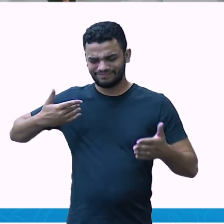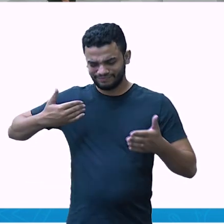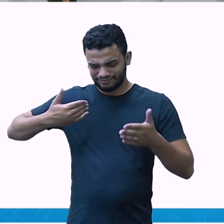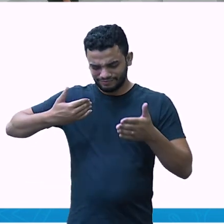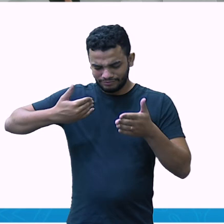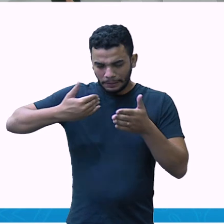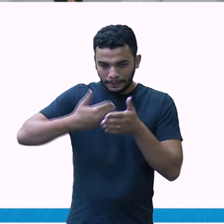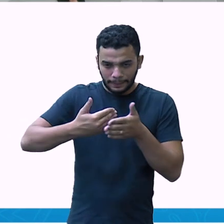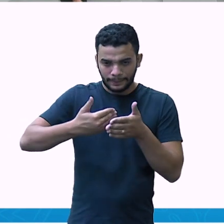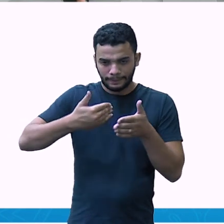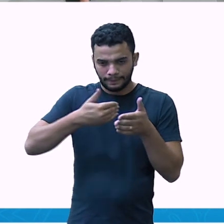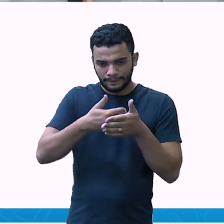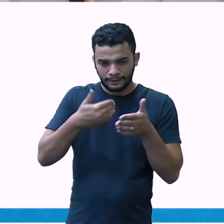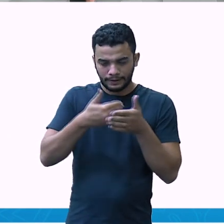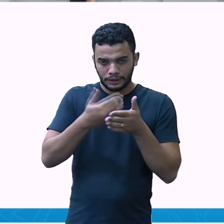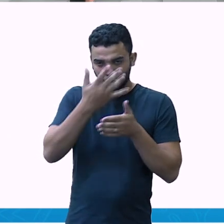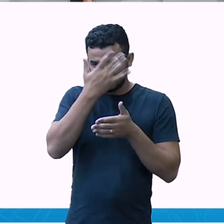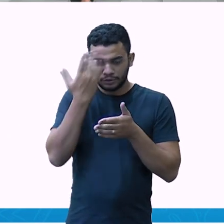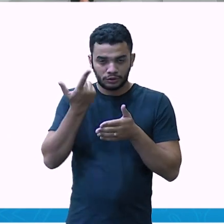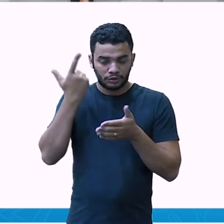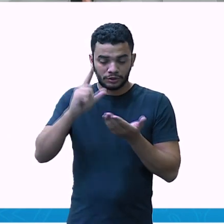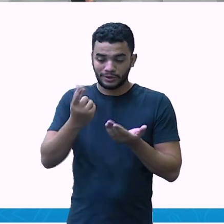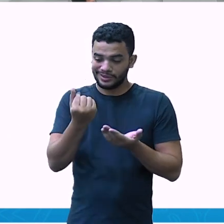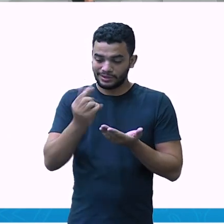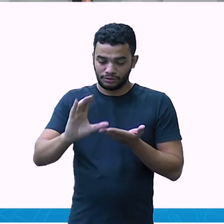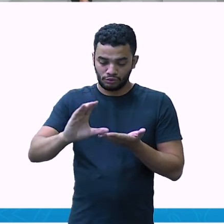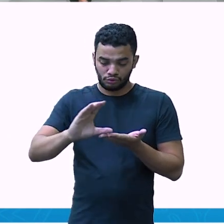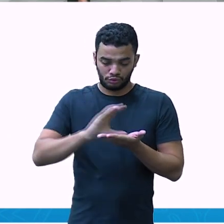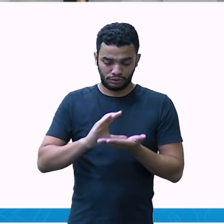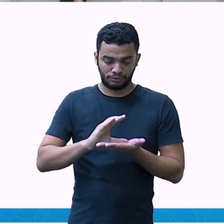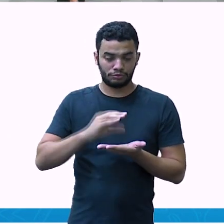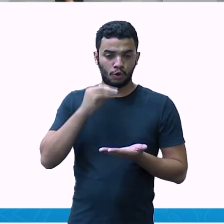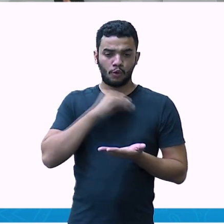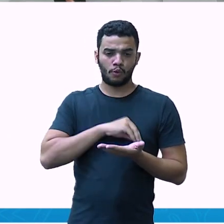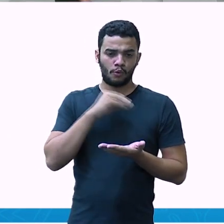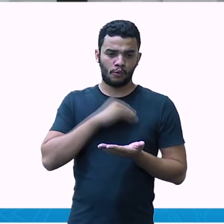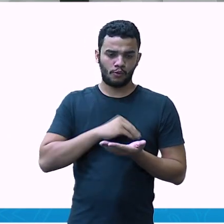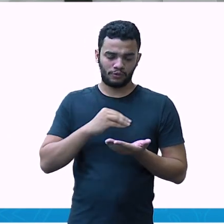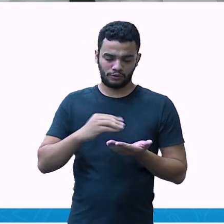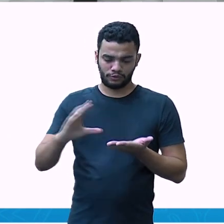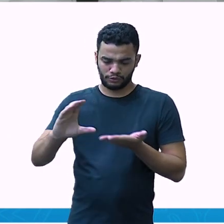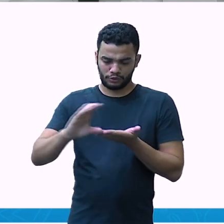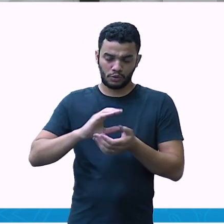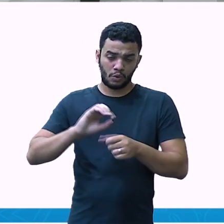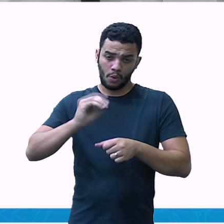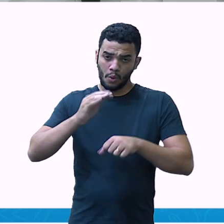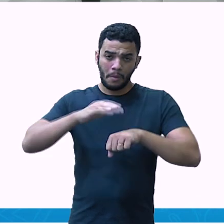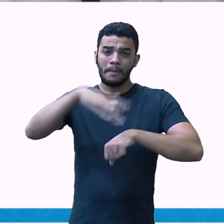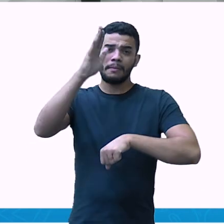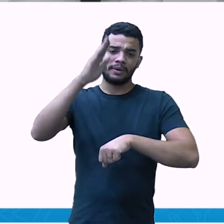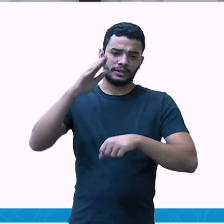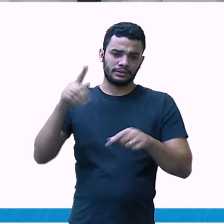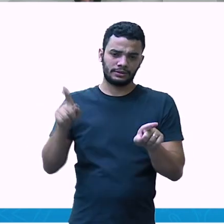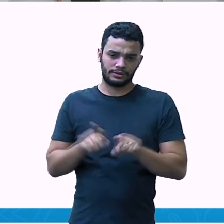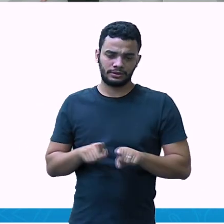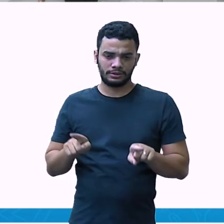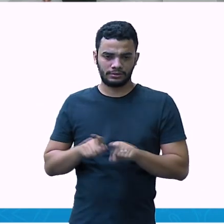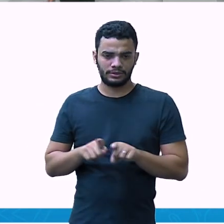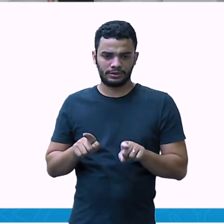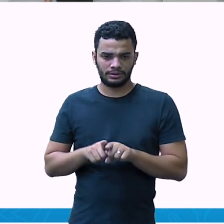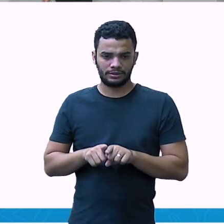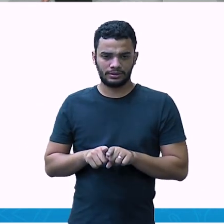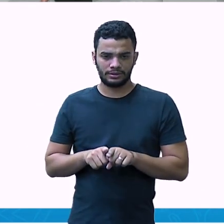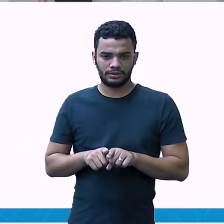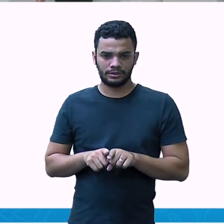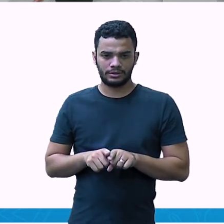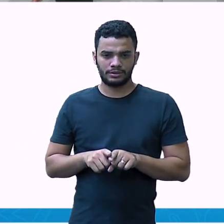que recebe 9 salários mínimos ou mais? 9 salários mínimos ou mais, eu tenho aqui um total de